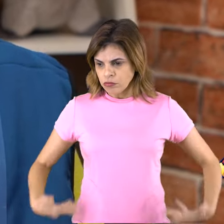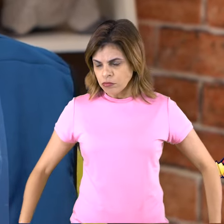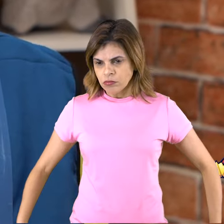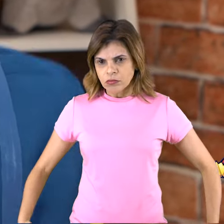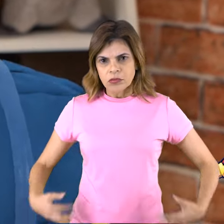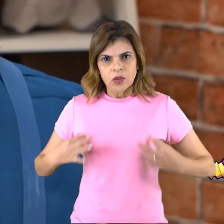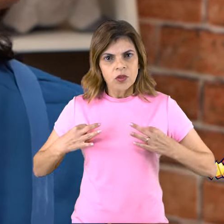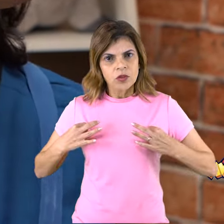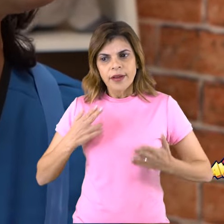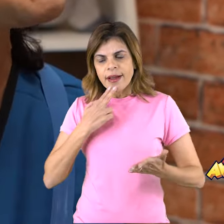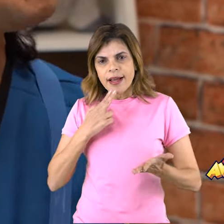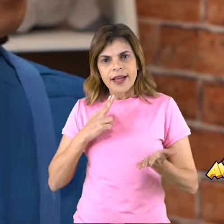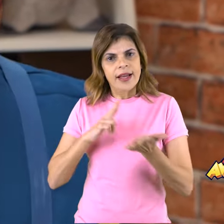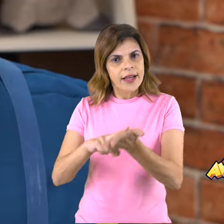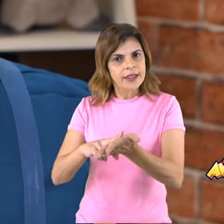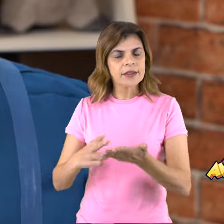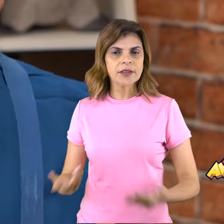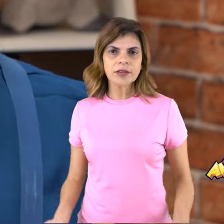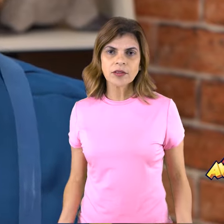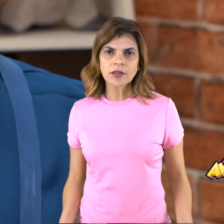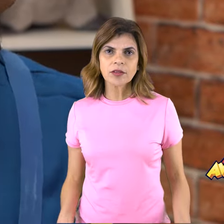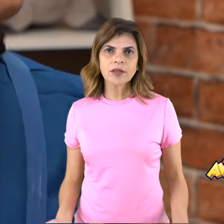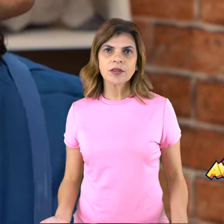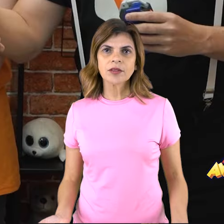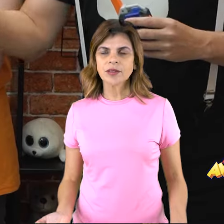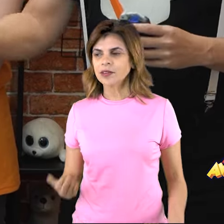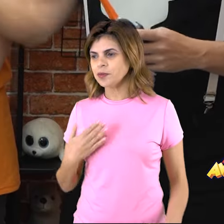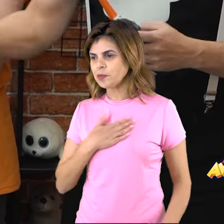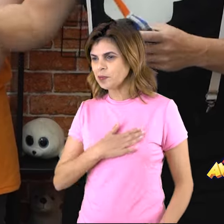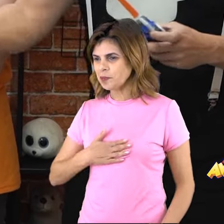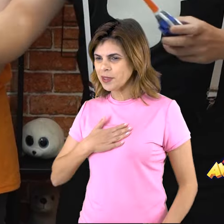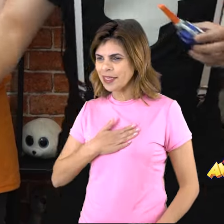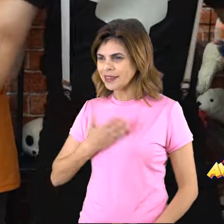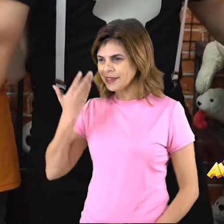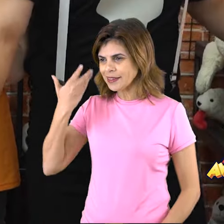pra minha roupa eu sou carteiro já em mim muito prazer